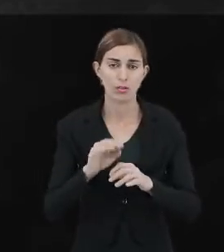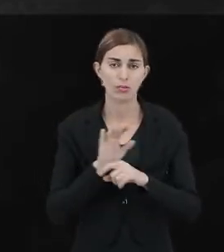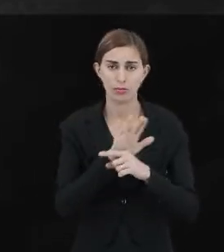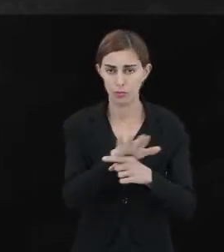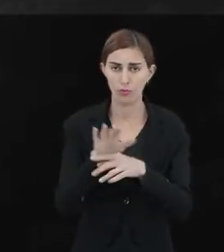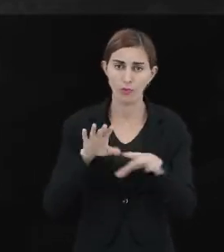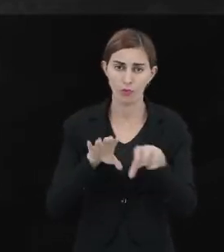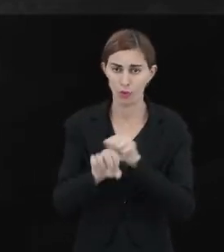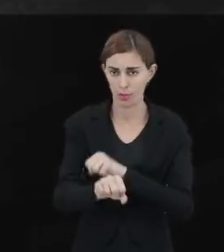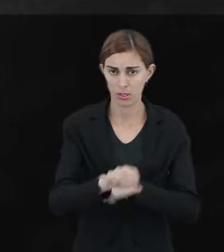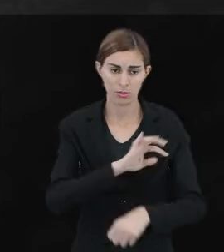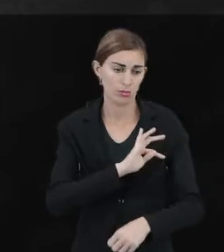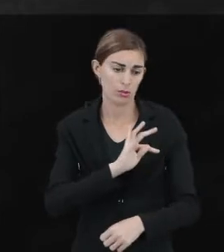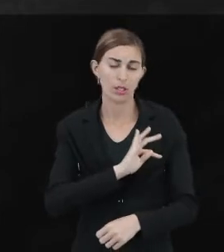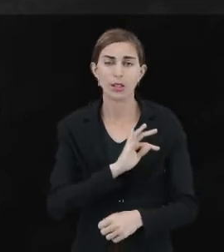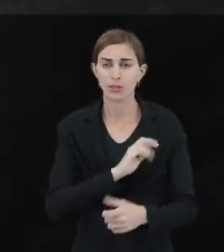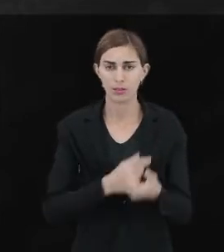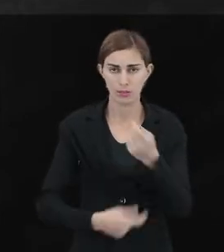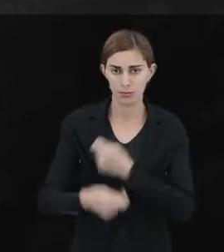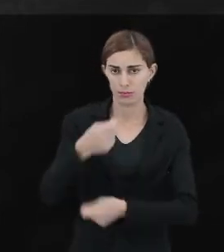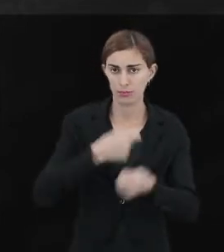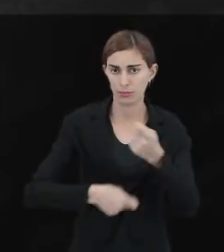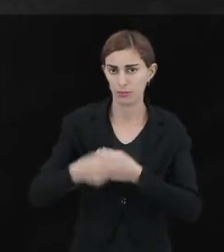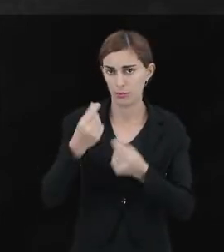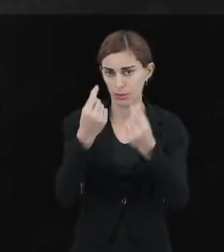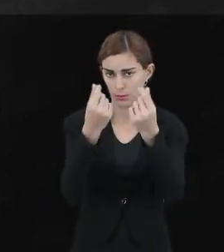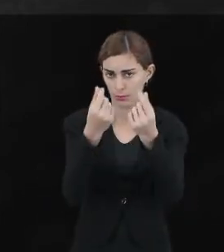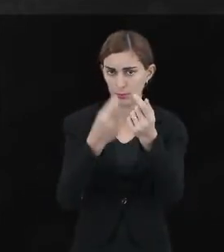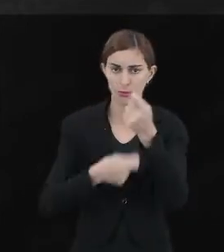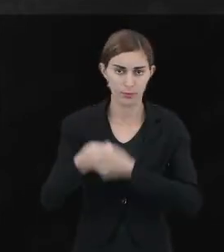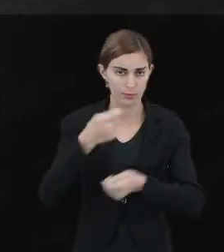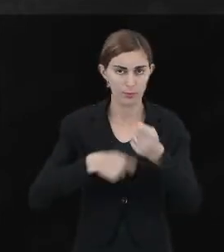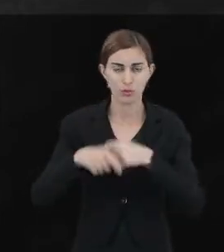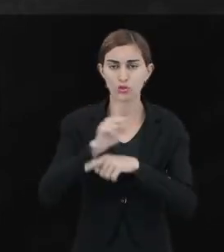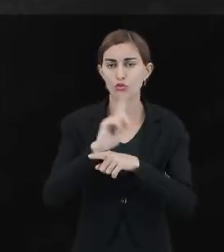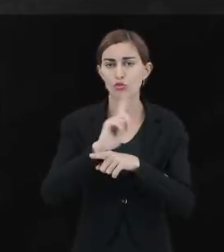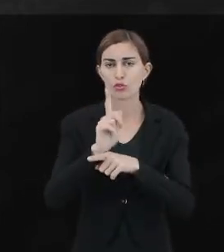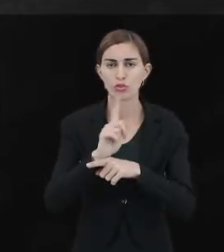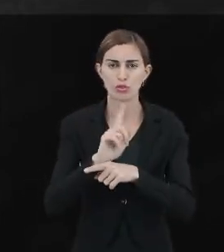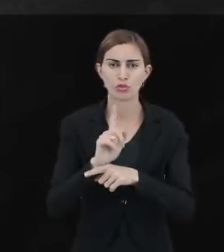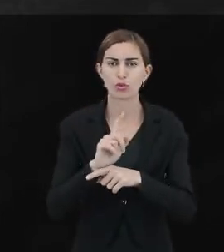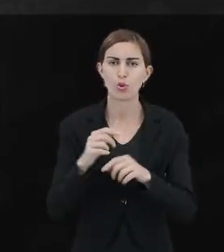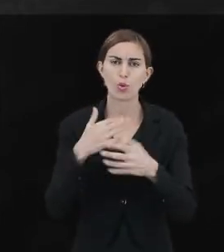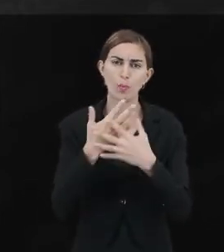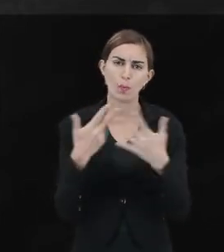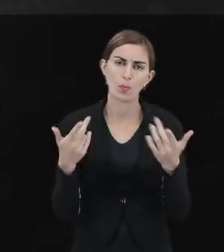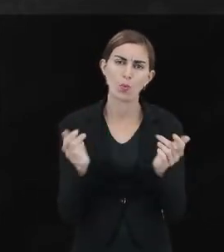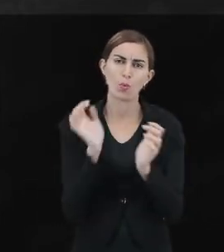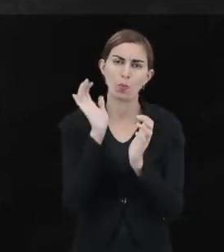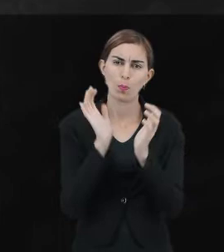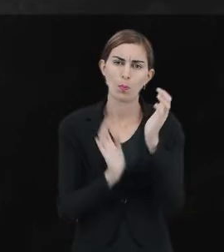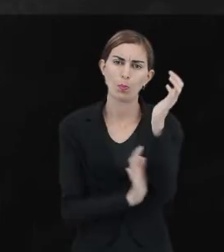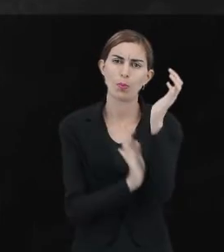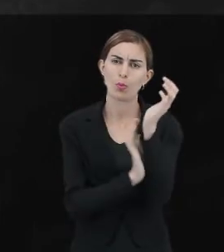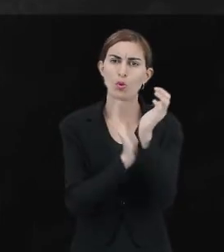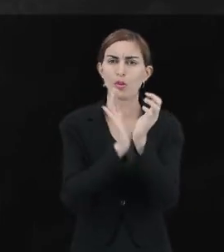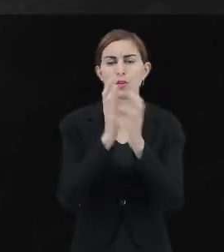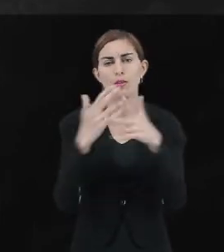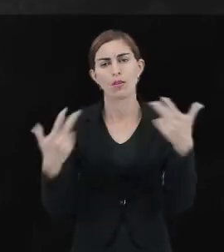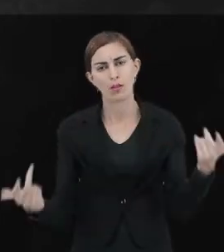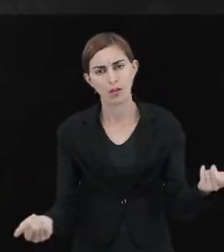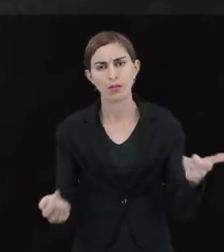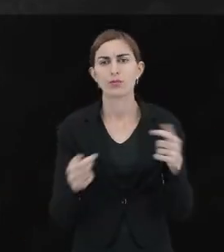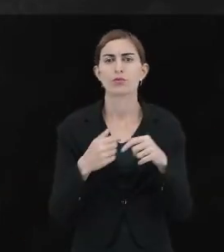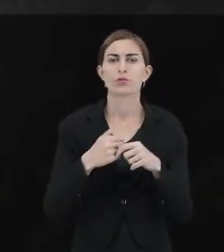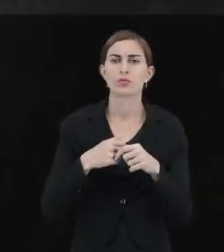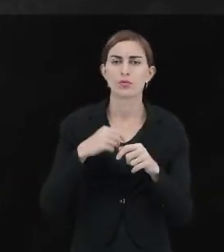sua vez, oferece formação técnica de ordem financeira e administrativa para o gestor lidar com aspectos burocráticos que fazem parte